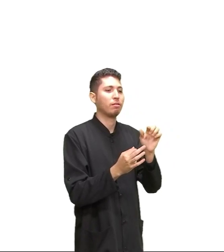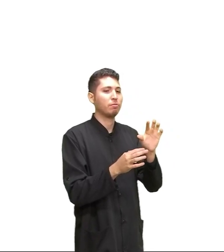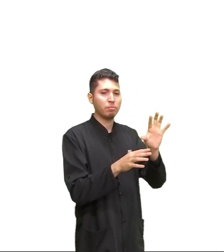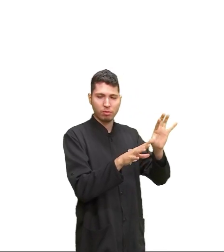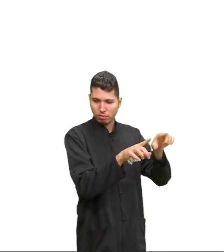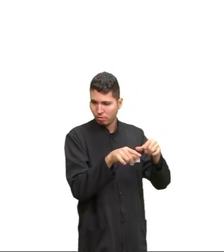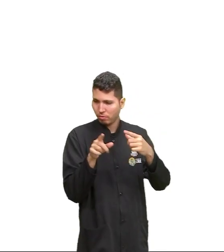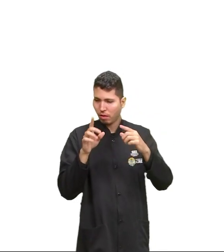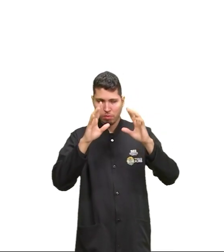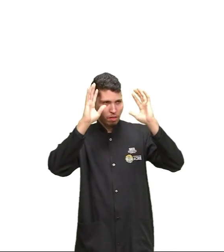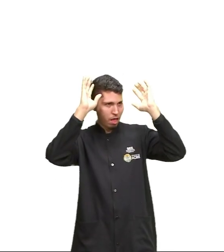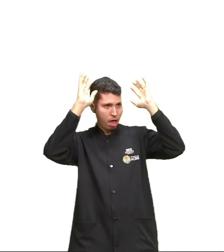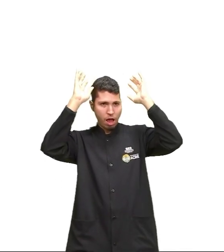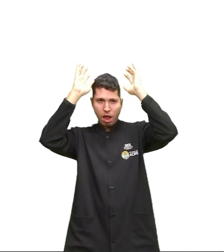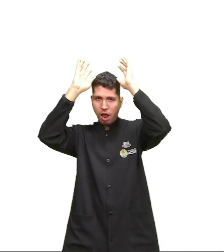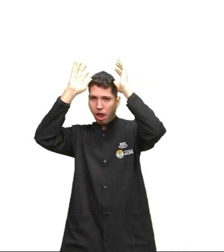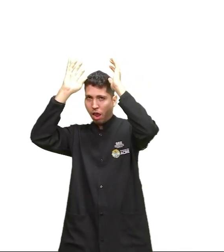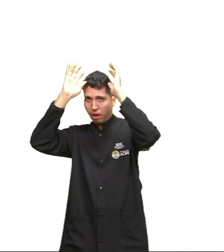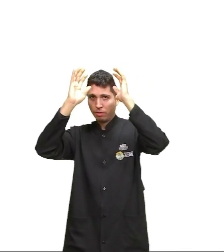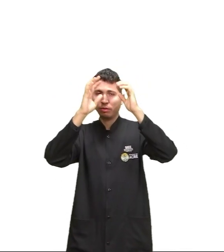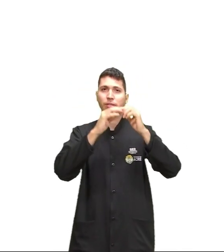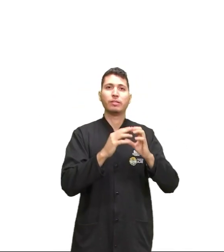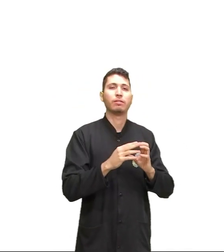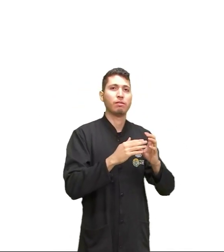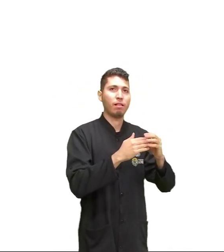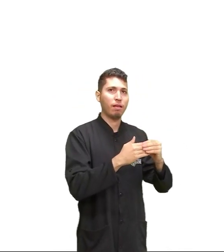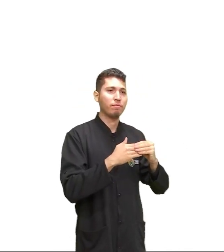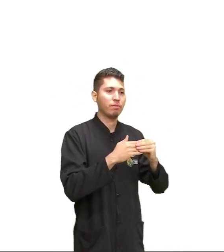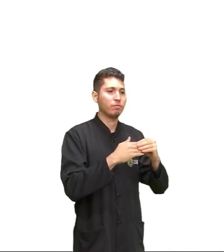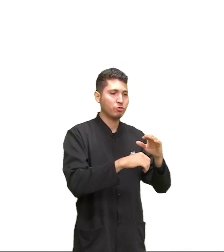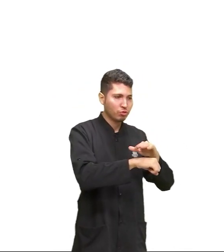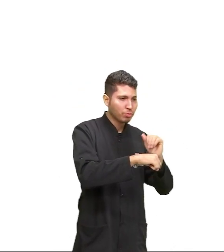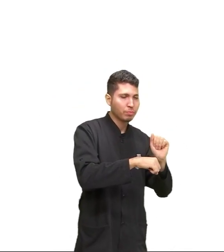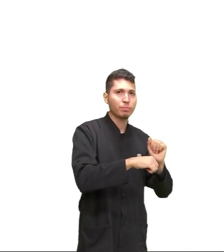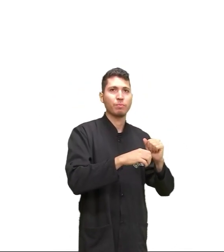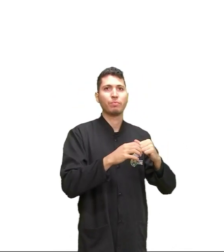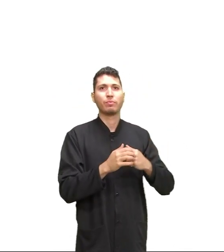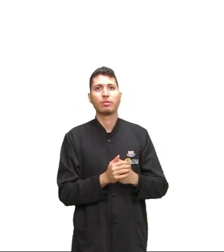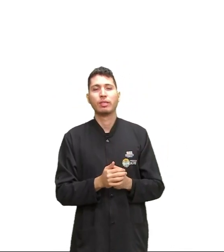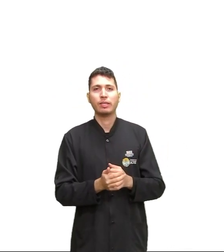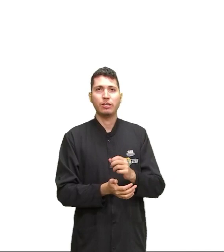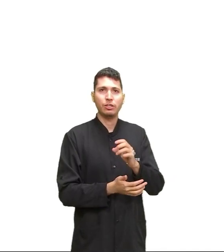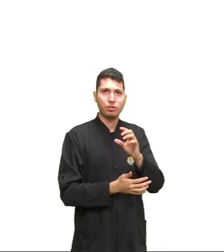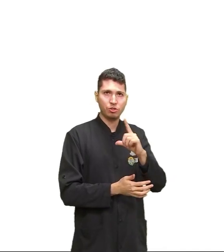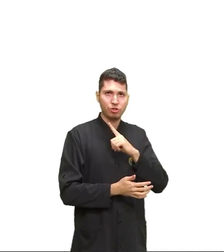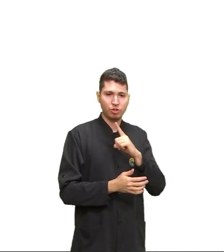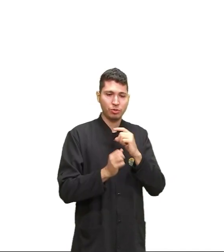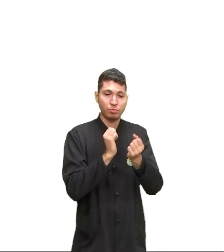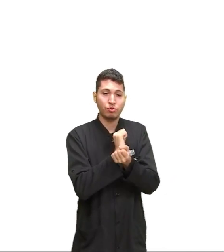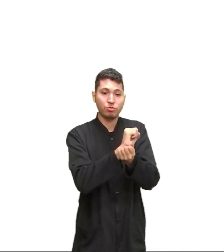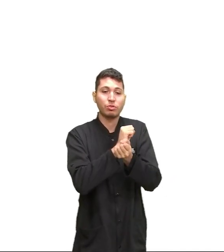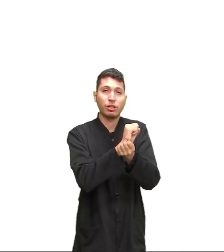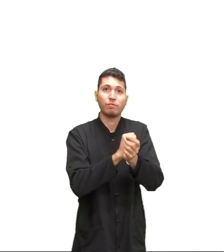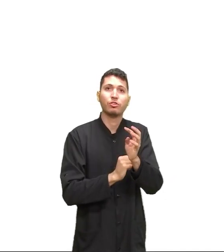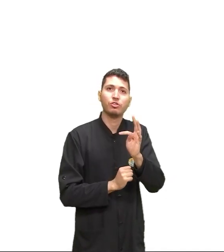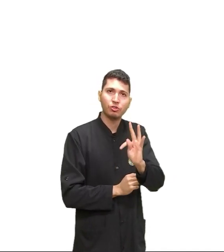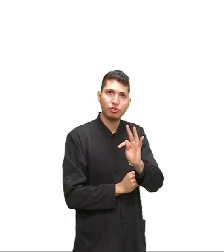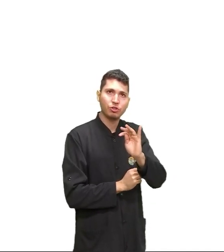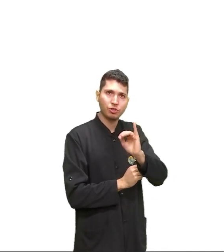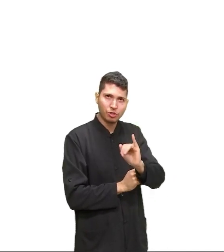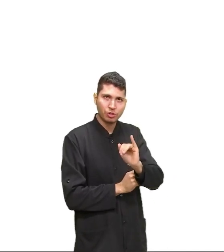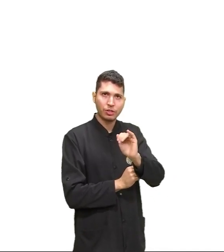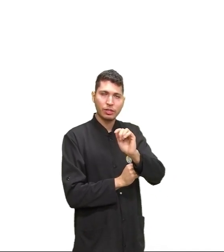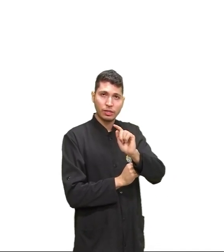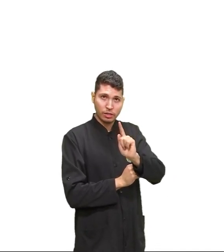as noites, depois das 10 horas, os escravos conhecidos popularmente como tigres levavam tubos ou barris de